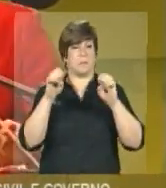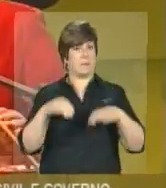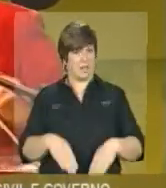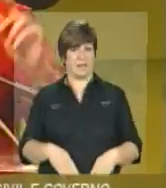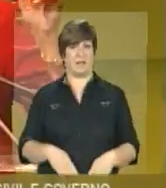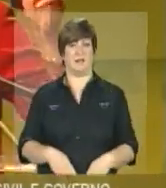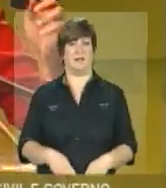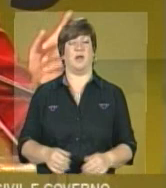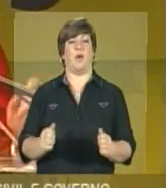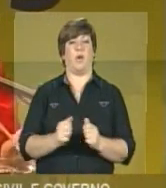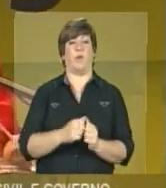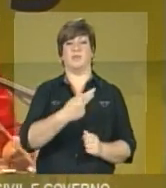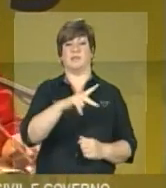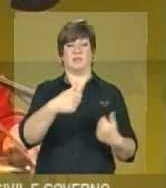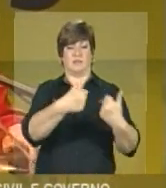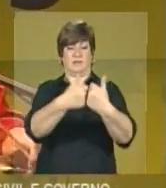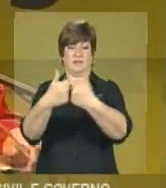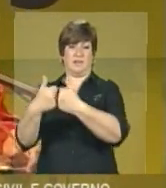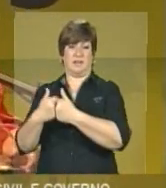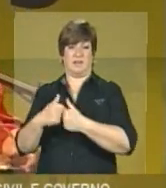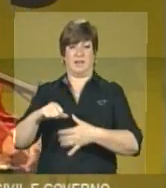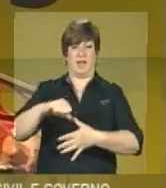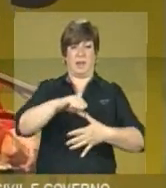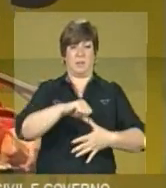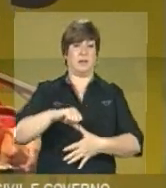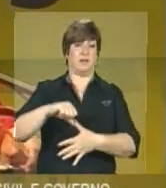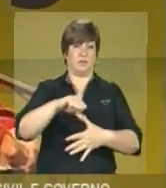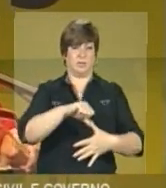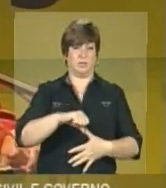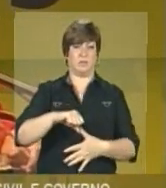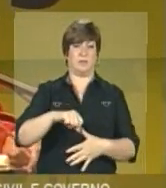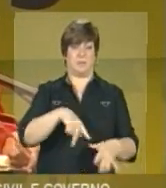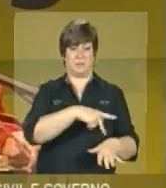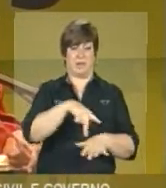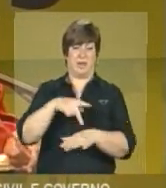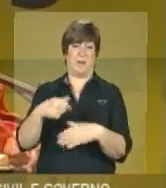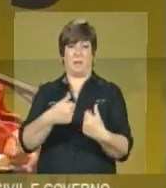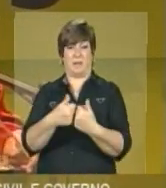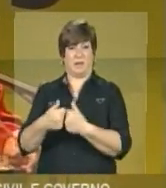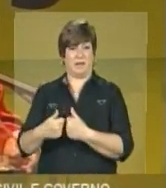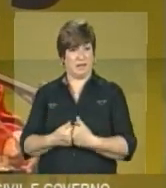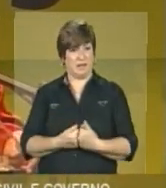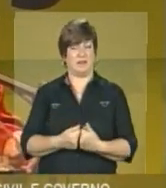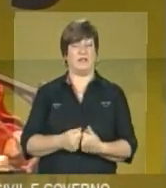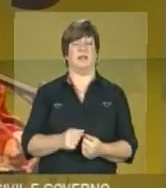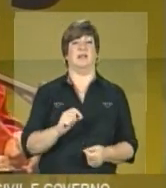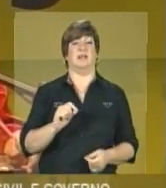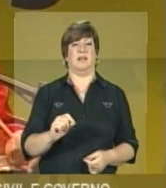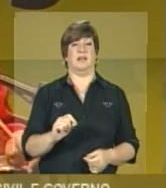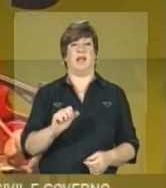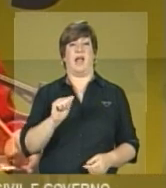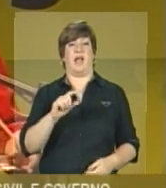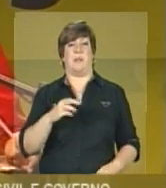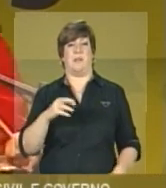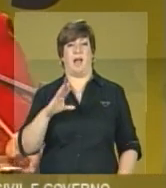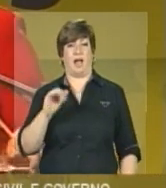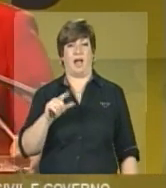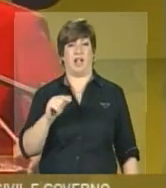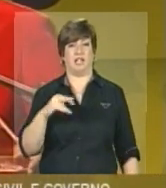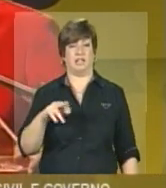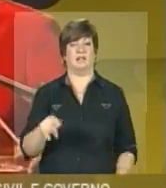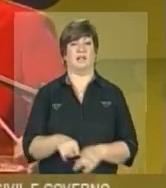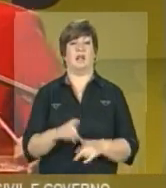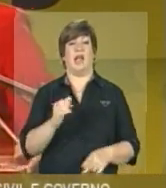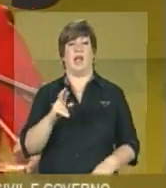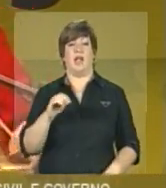harmonicamente com seus vizinhos da América do Sul e da América Latina e do Caribe, e que quer construir